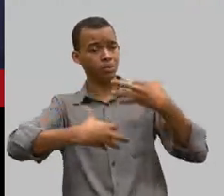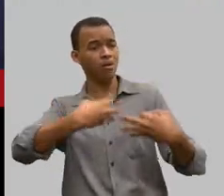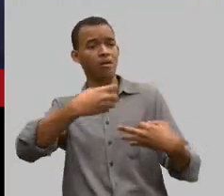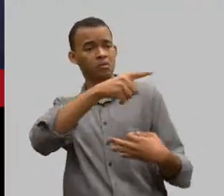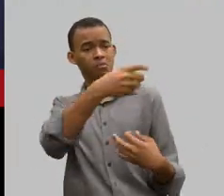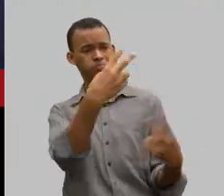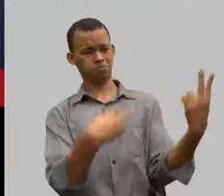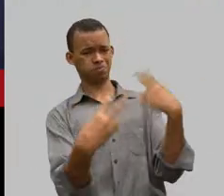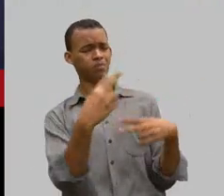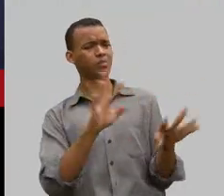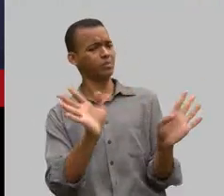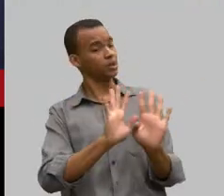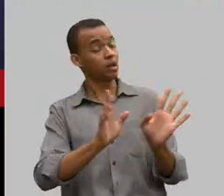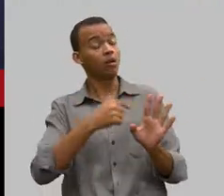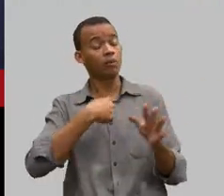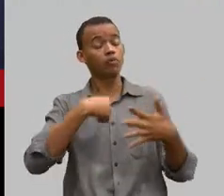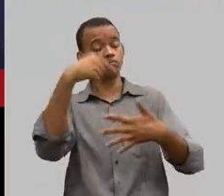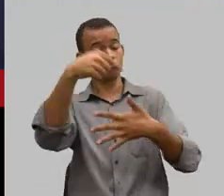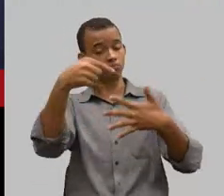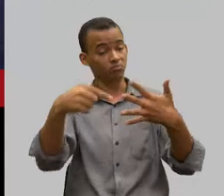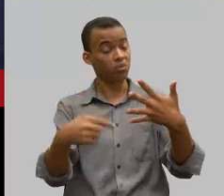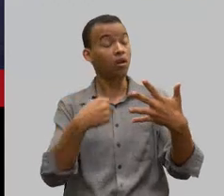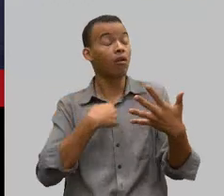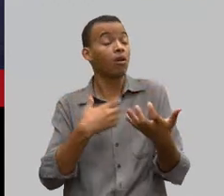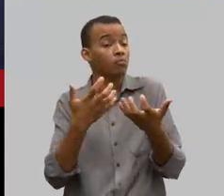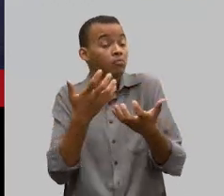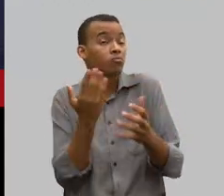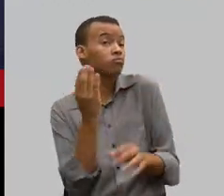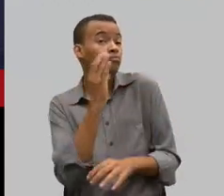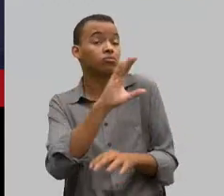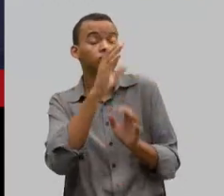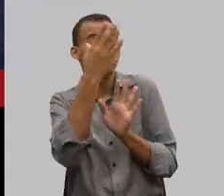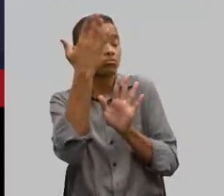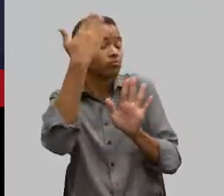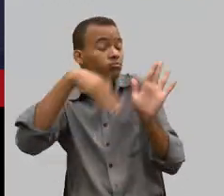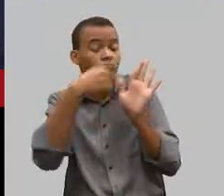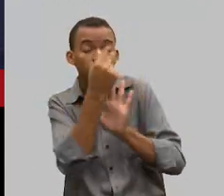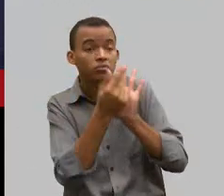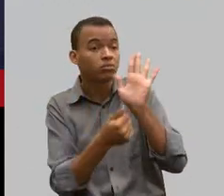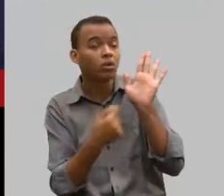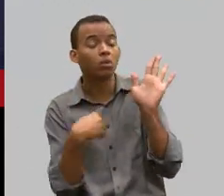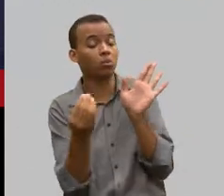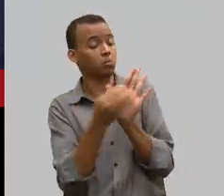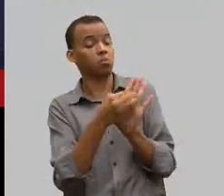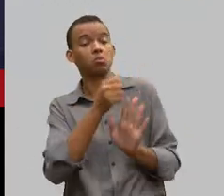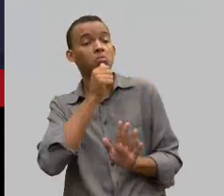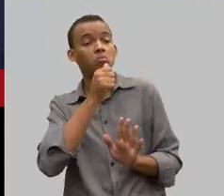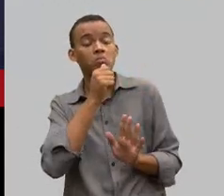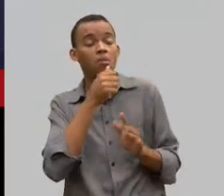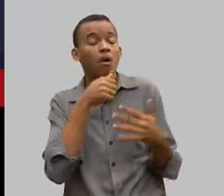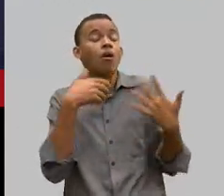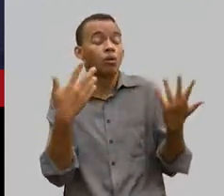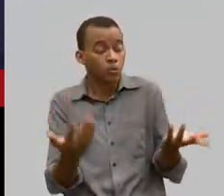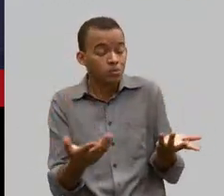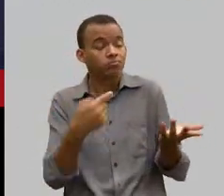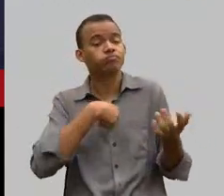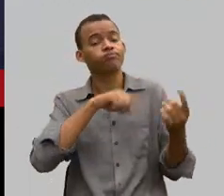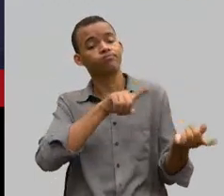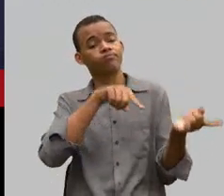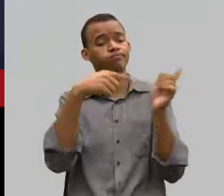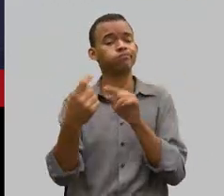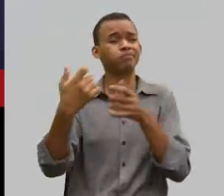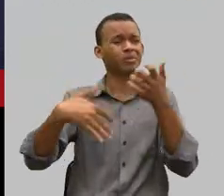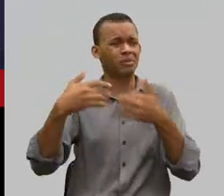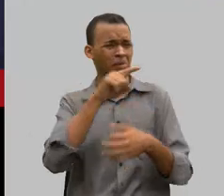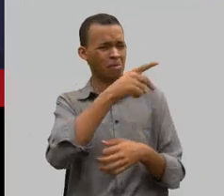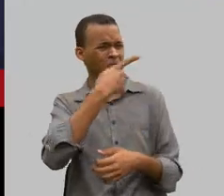é esses pontos eu queria que tivesse tido uma prestação de contas não teve eu passei pro próximo Aí eu tenho que escutar